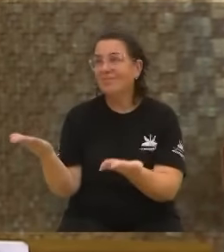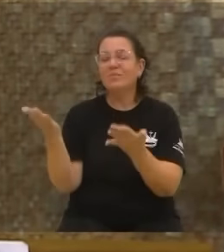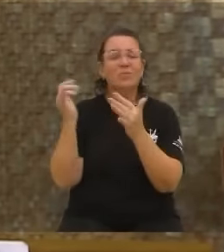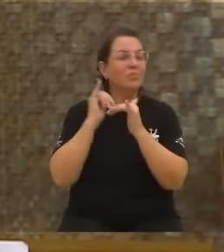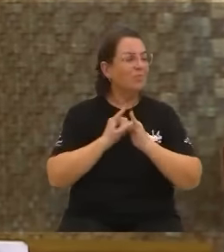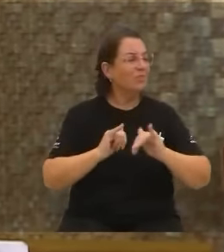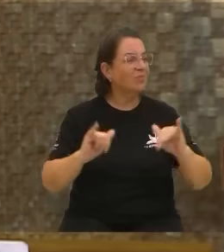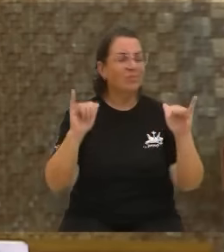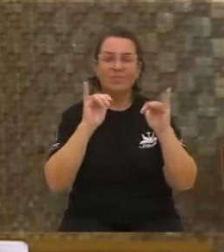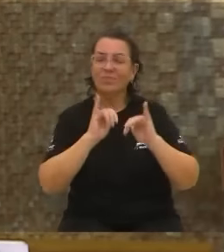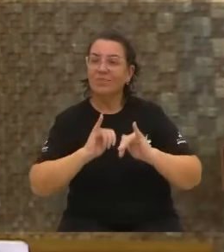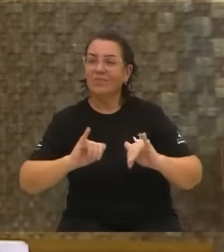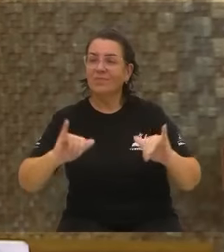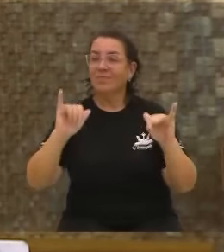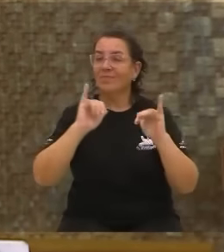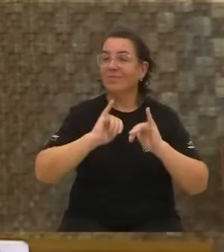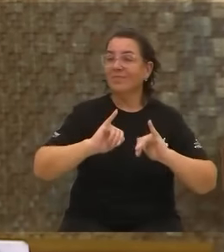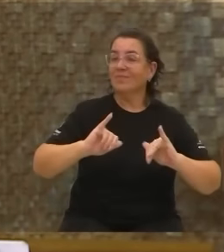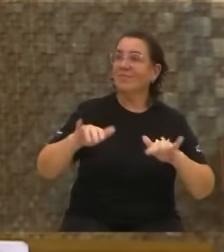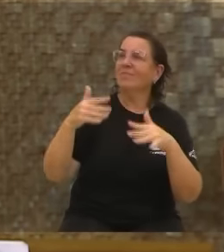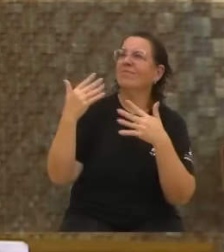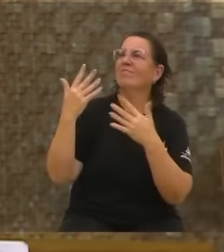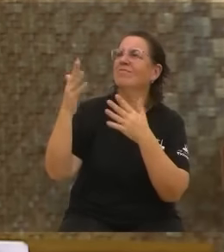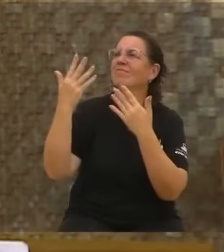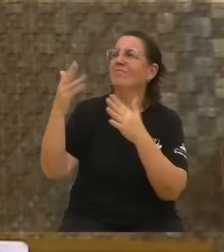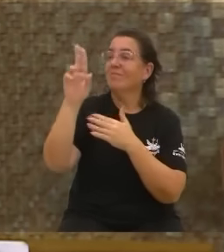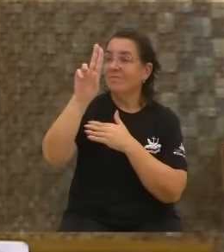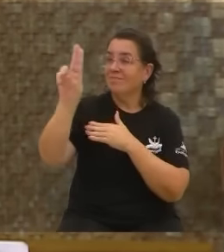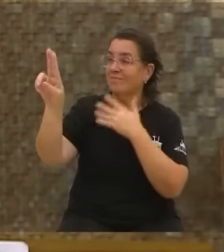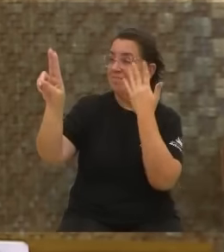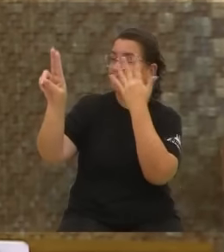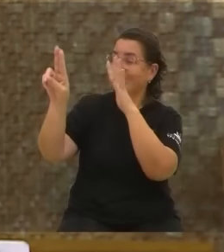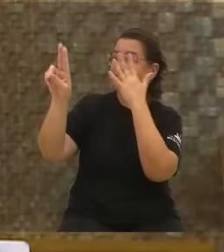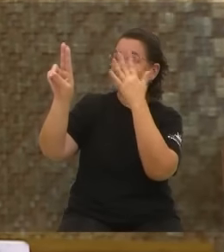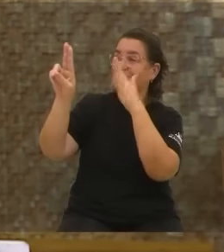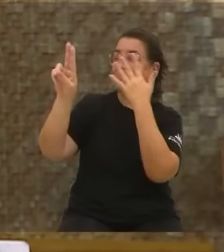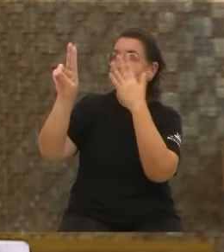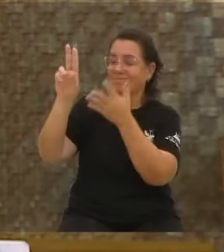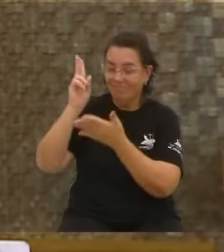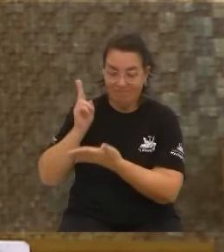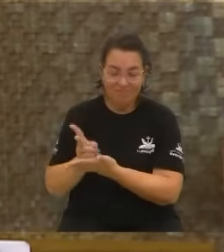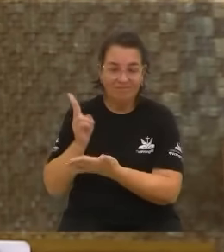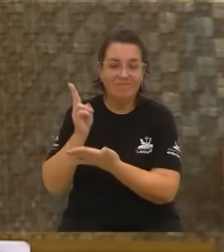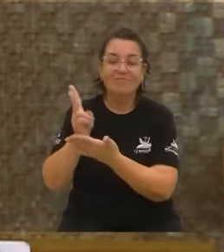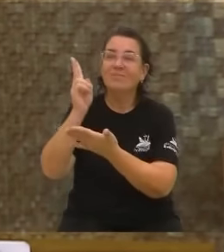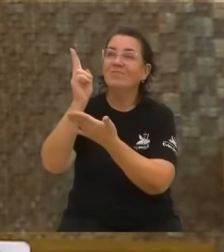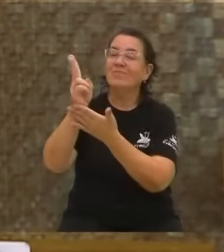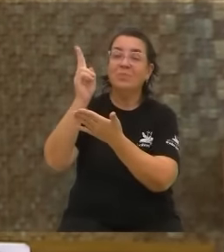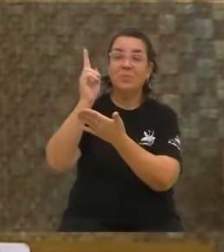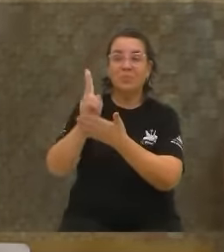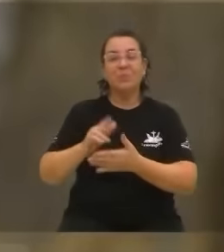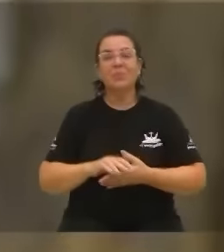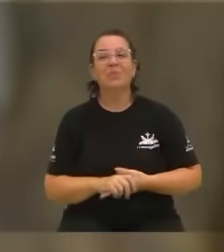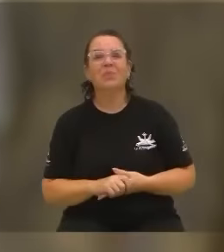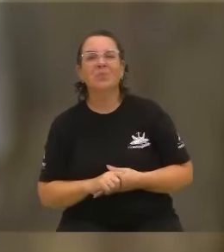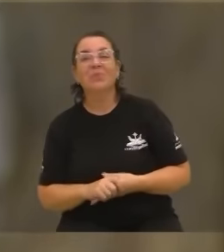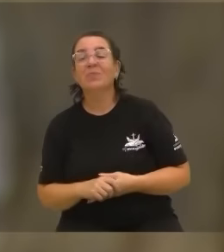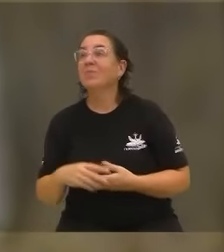bendizer-vos, e de louvar o vosso nome para sempre.